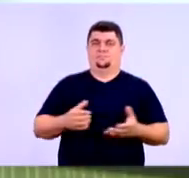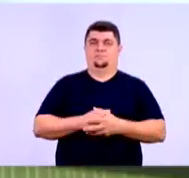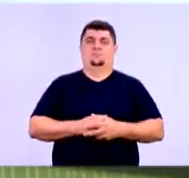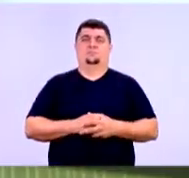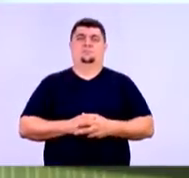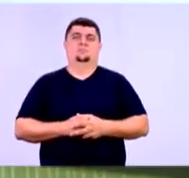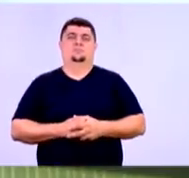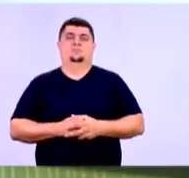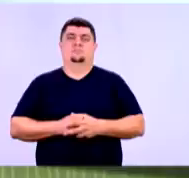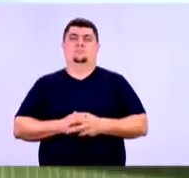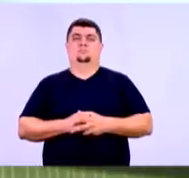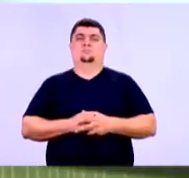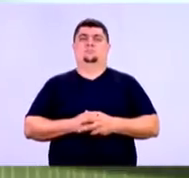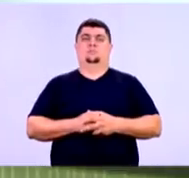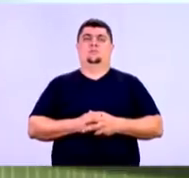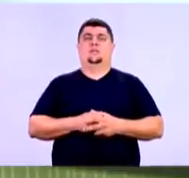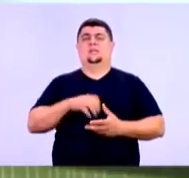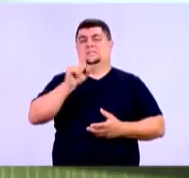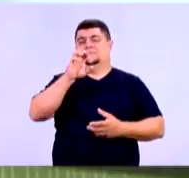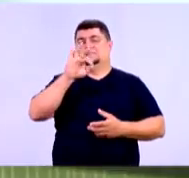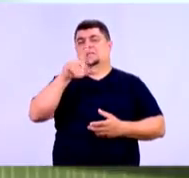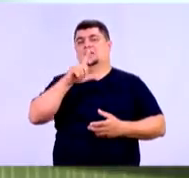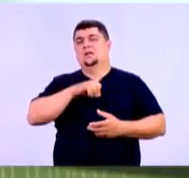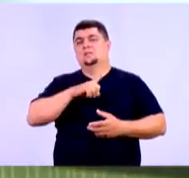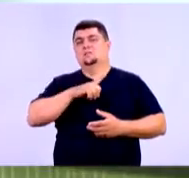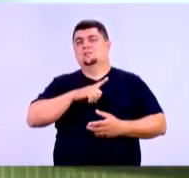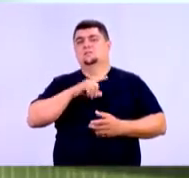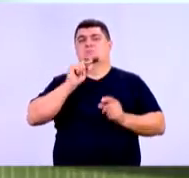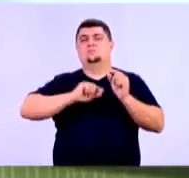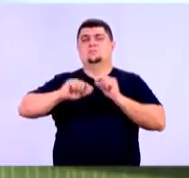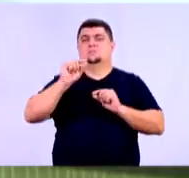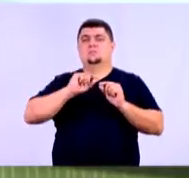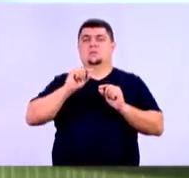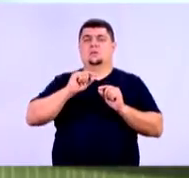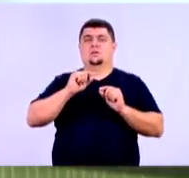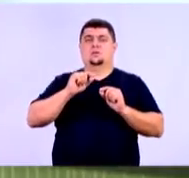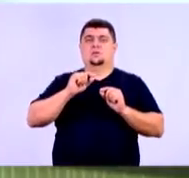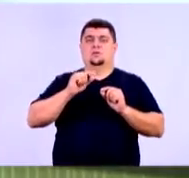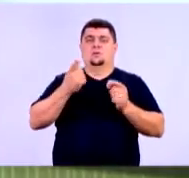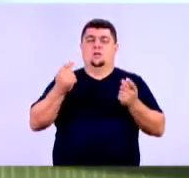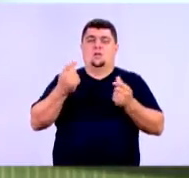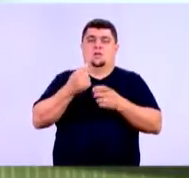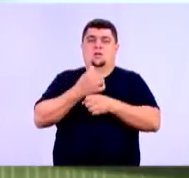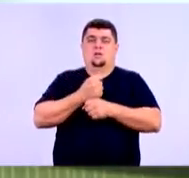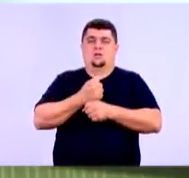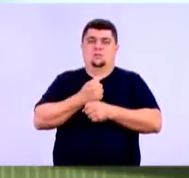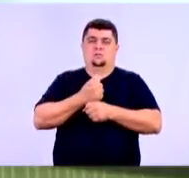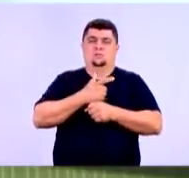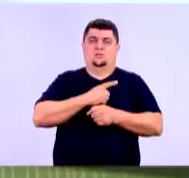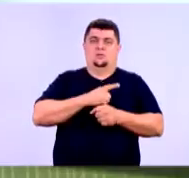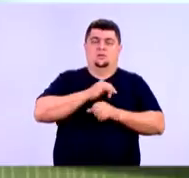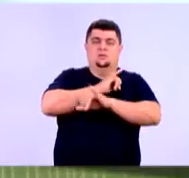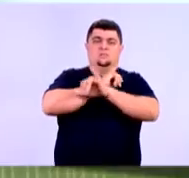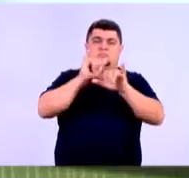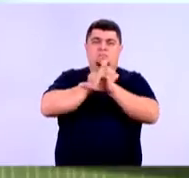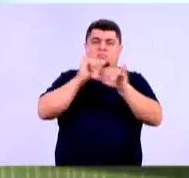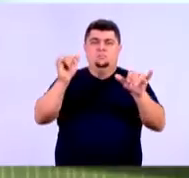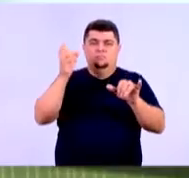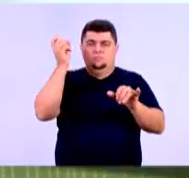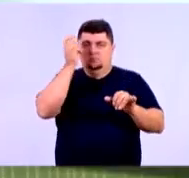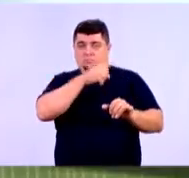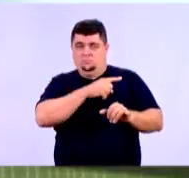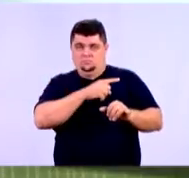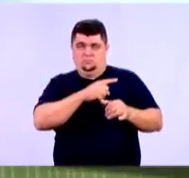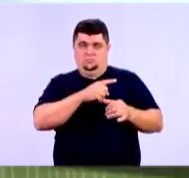Gente, essa questão do Serasa, ele está aí para tentar combater uma coisa que a gente chama na economia de assimetria da informação. A